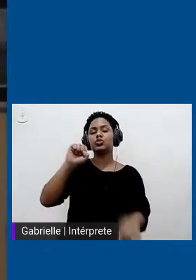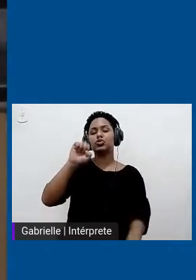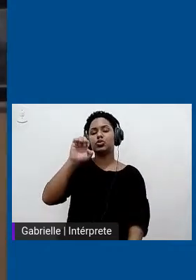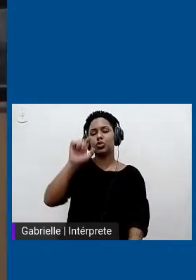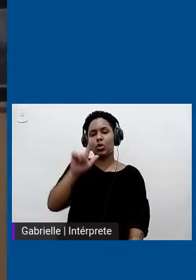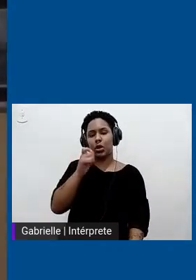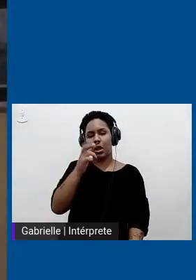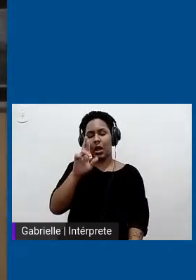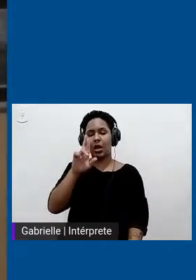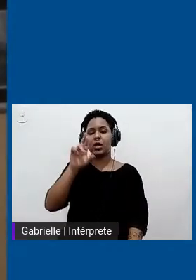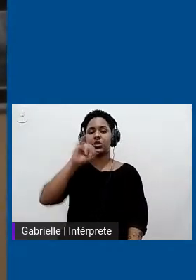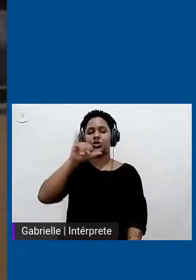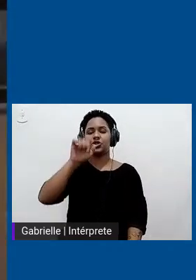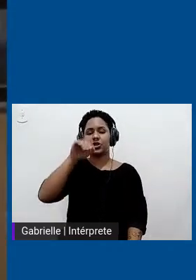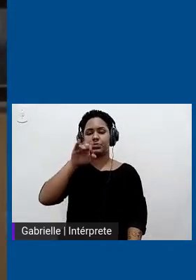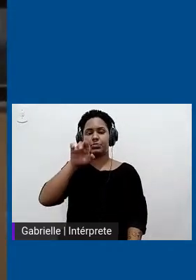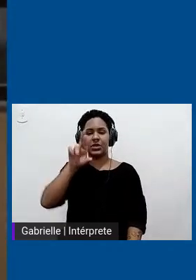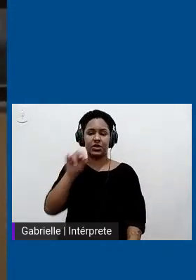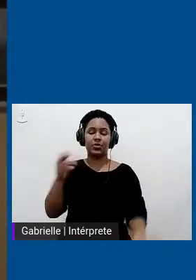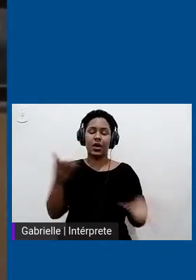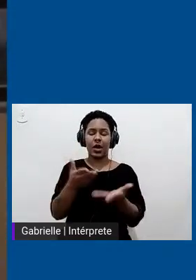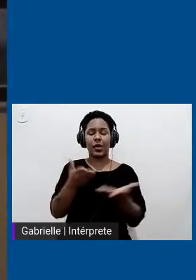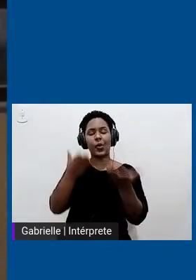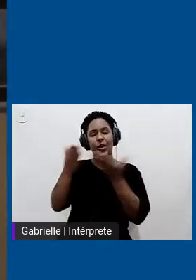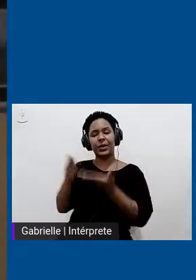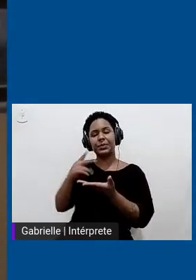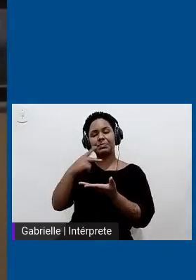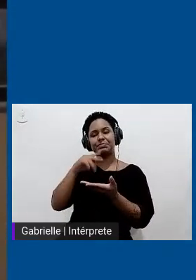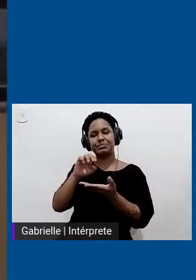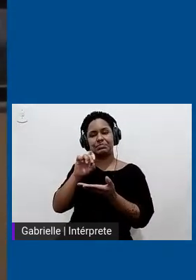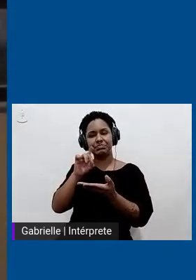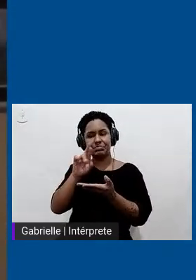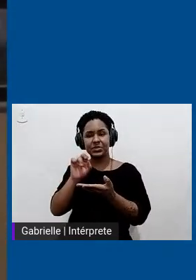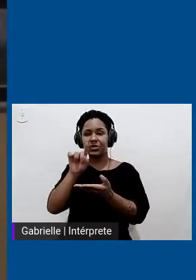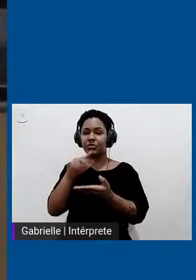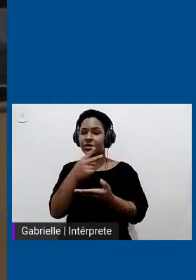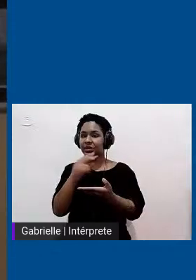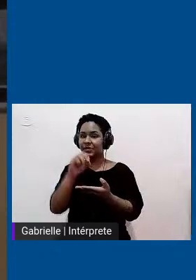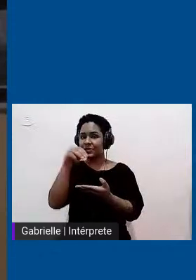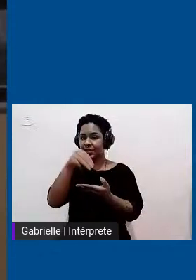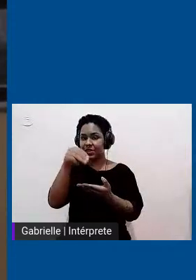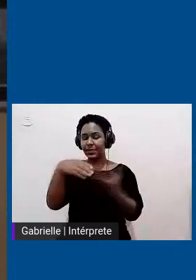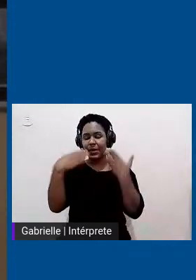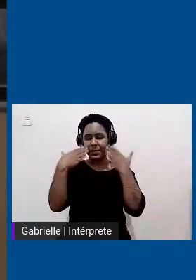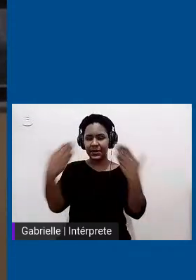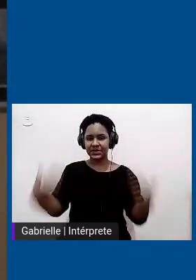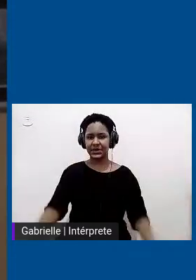editora Rocco. Bom, Pedro, passo então a palavra para você, são 20 minutos para sua apresentação.